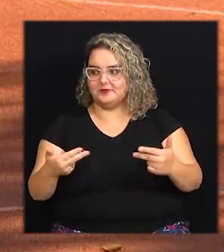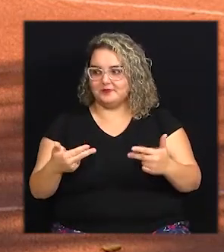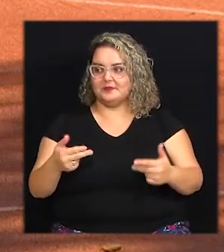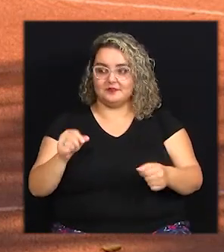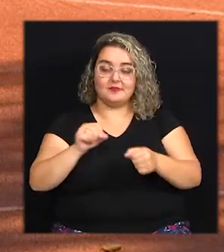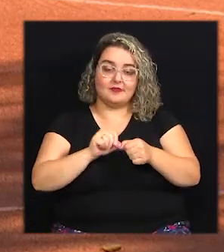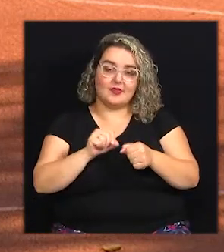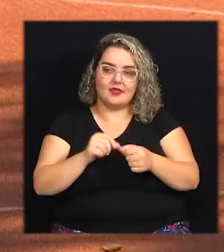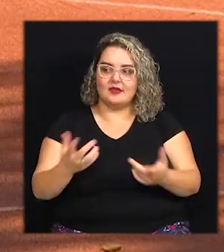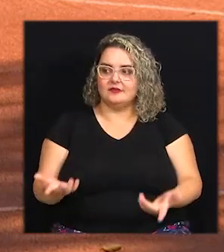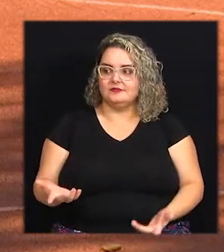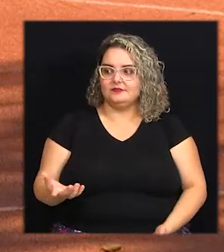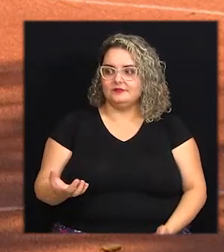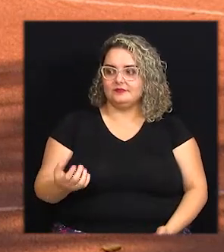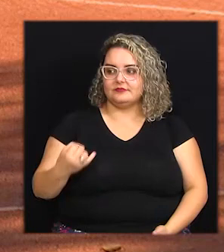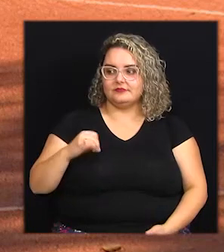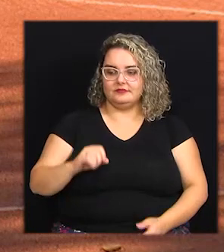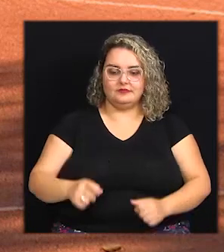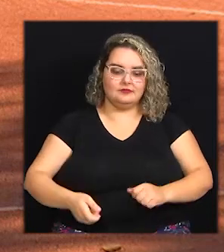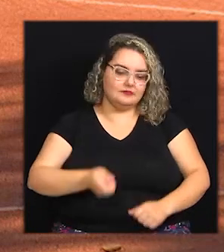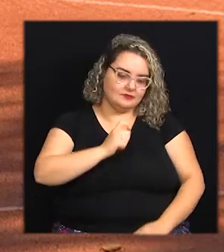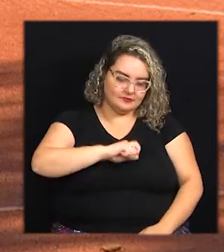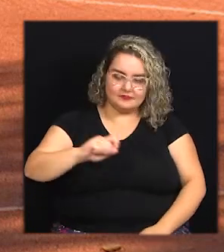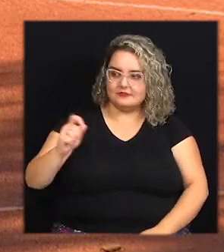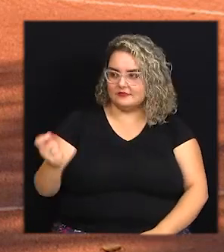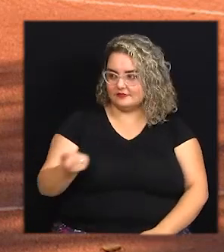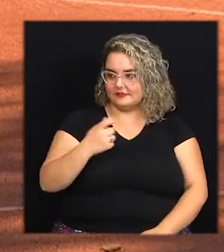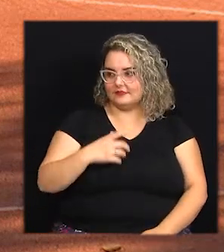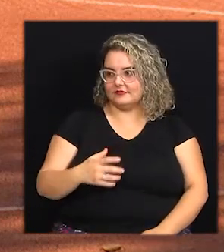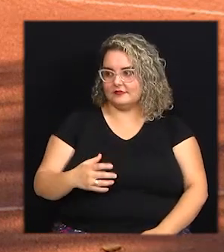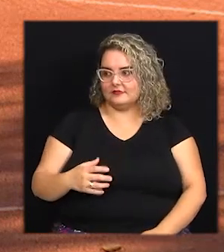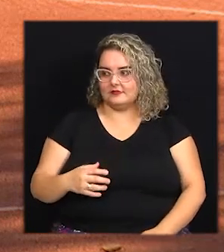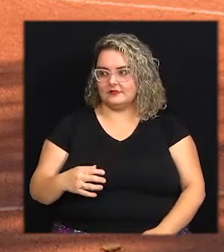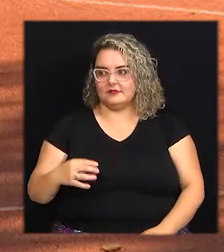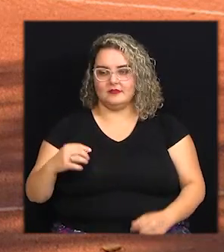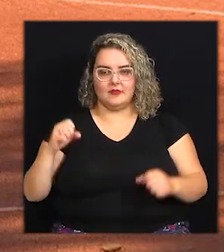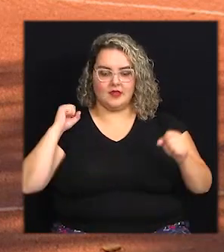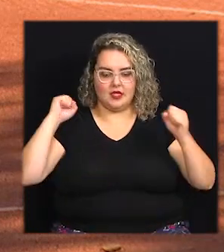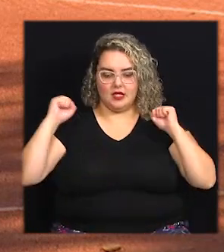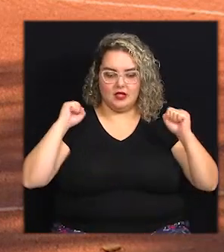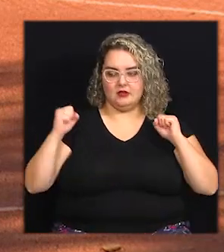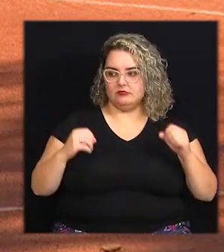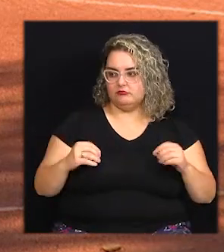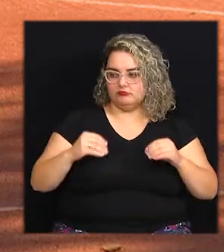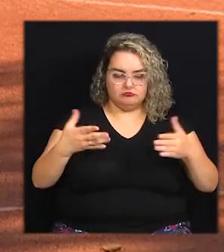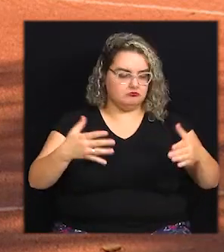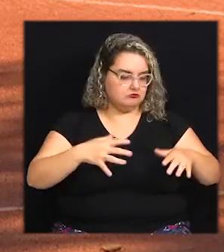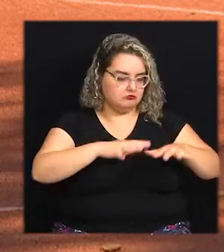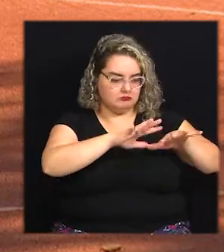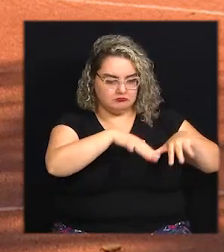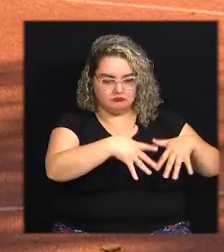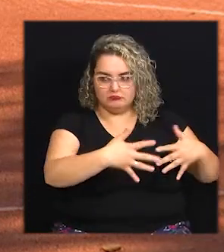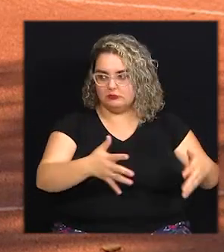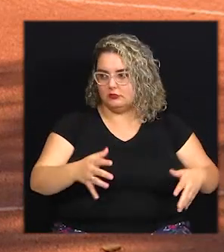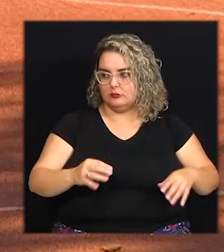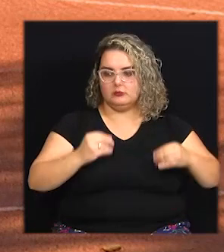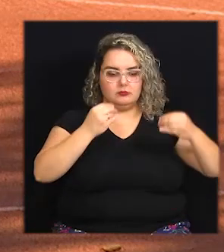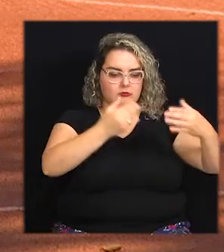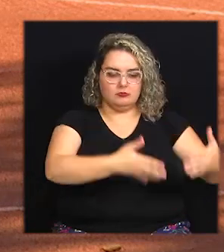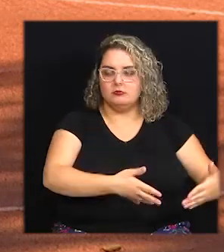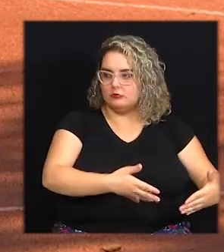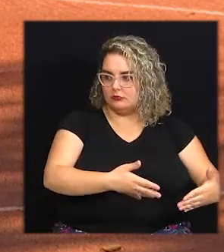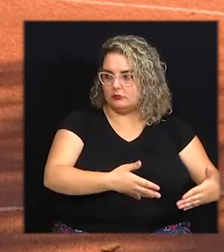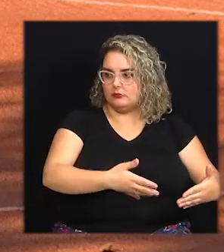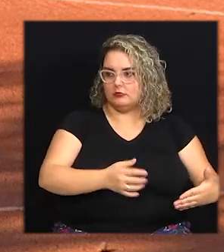coisa que eu também faço, é que se eu tô jogando, eu coloco a toalha em algum lugar da grade ou em algum lugar para